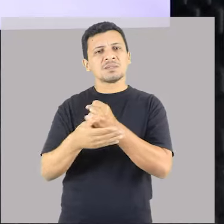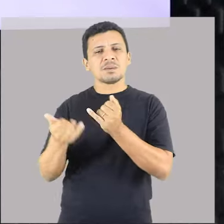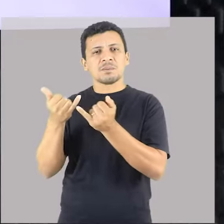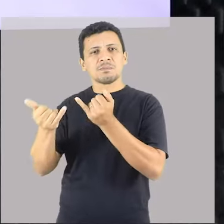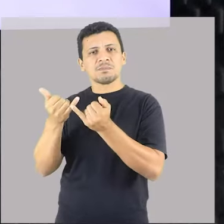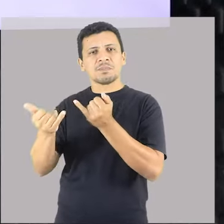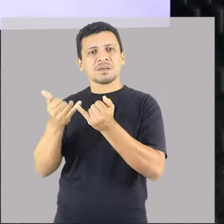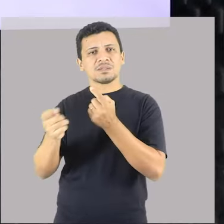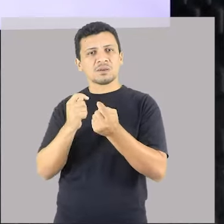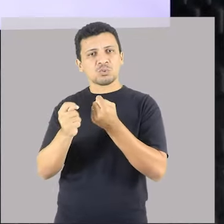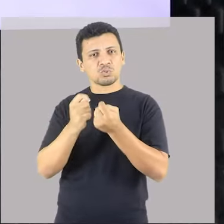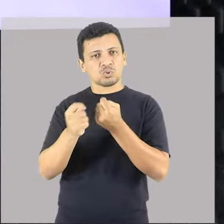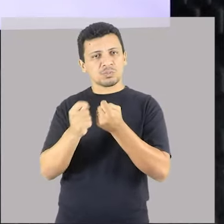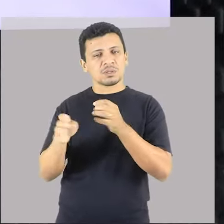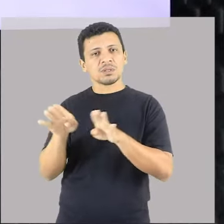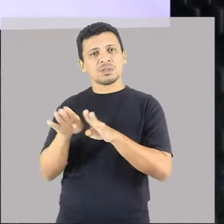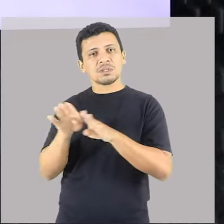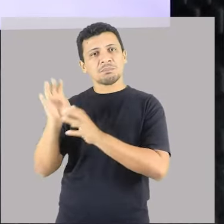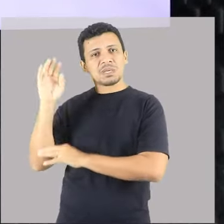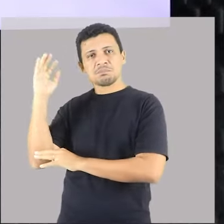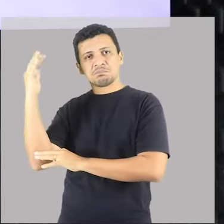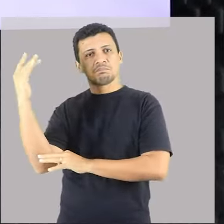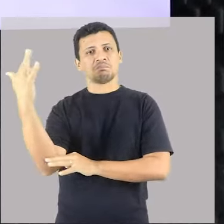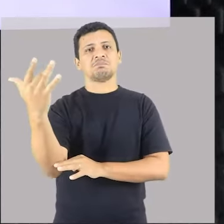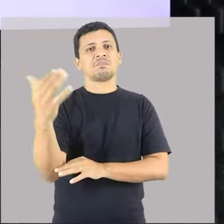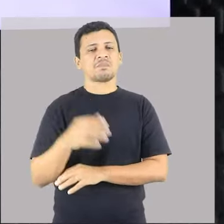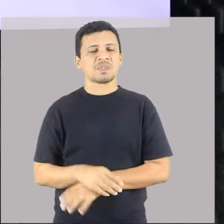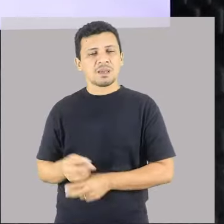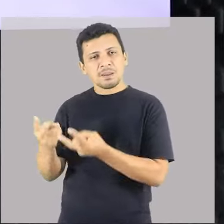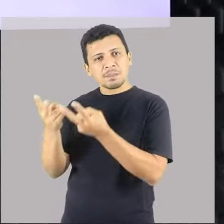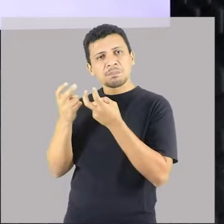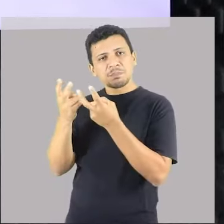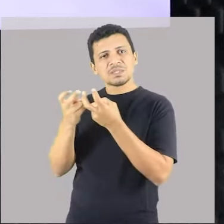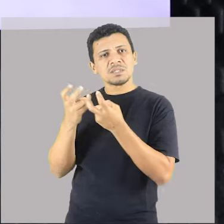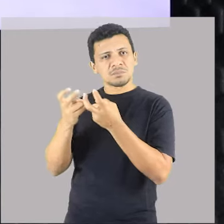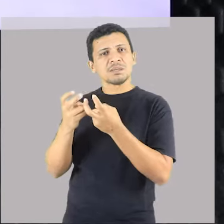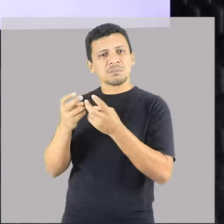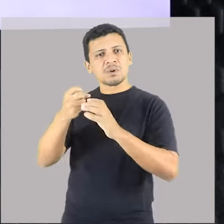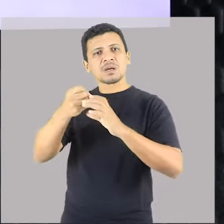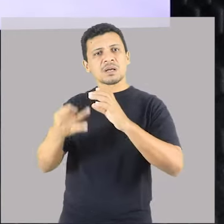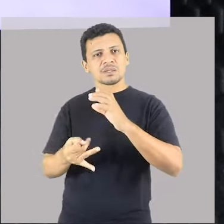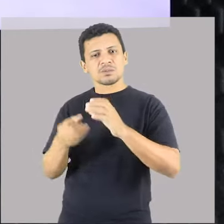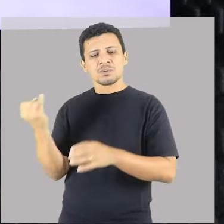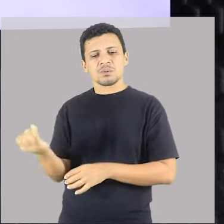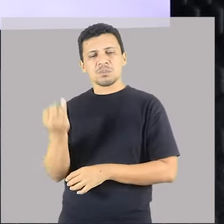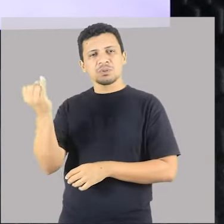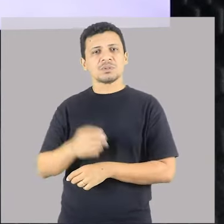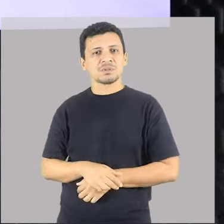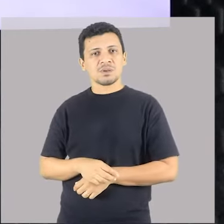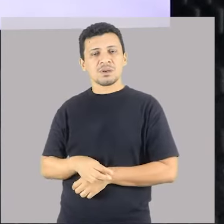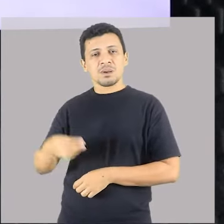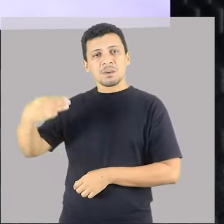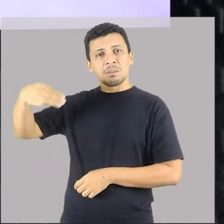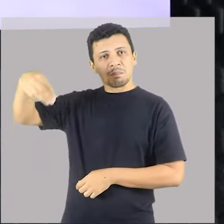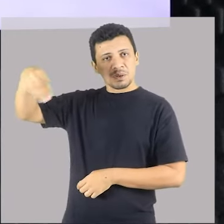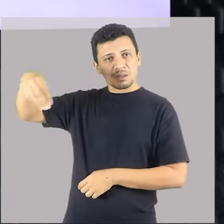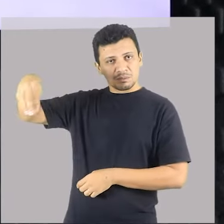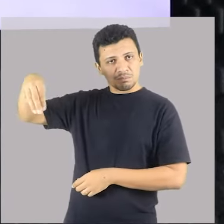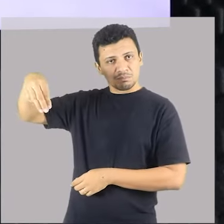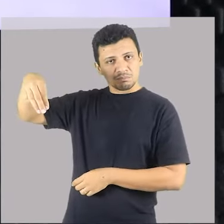econômicas entre os estados e também ambientais Então a gente vai perceber uma característica importante por exemplo o estado do Maranhão na